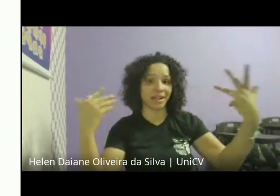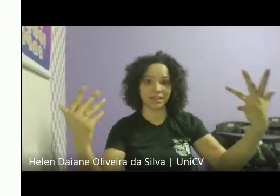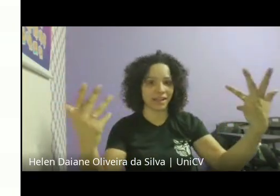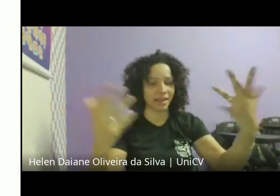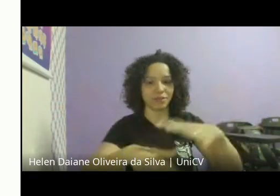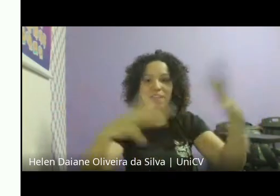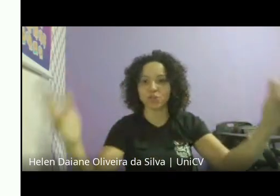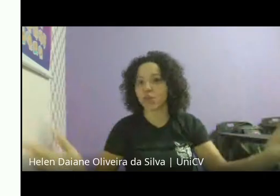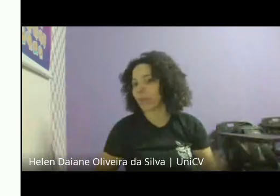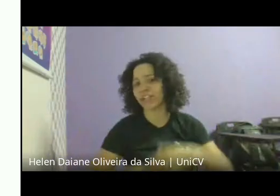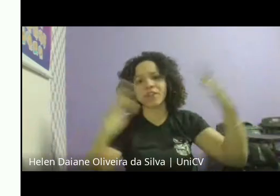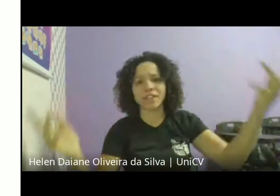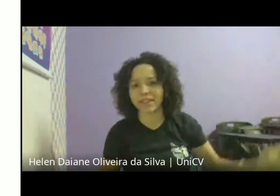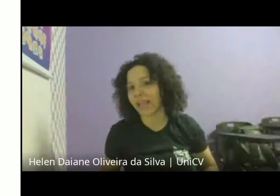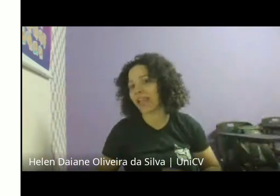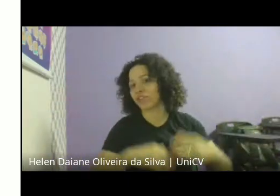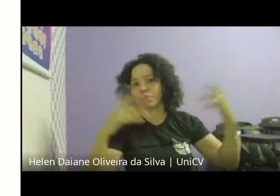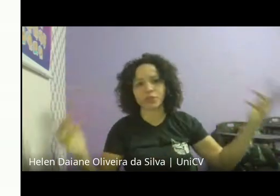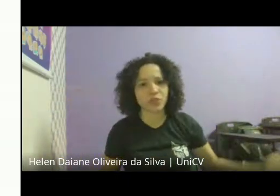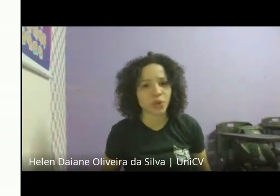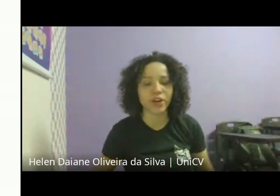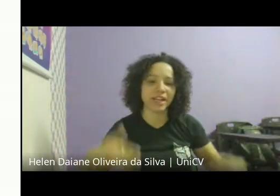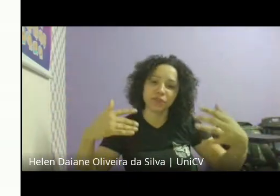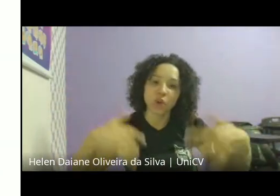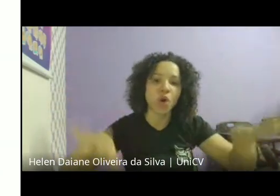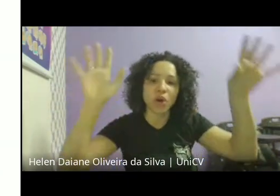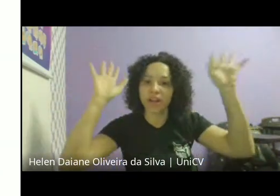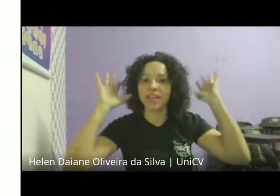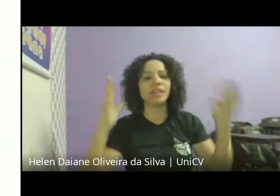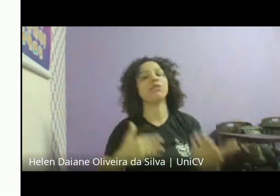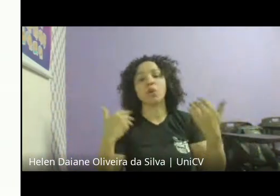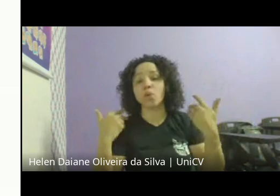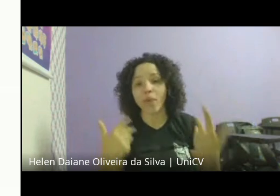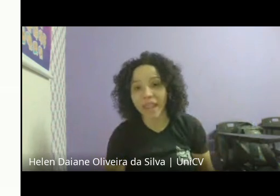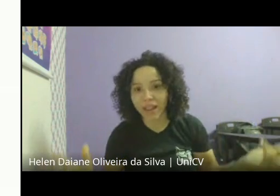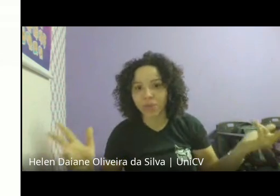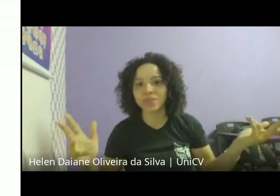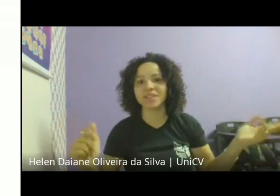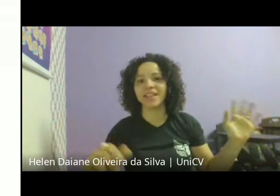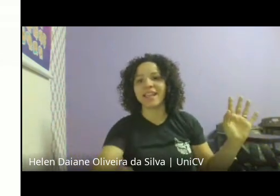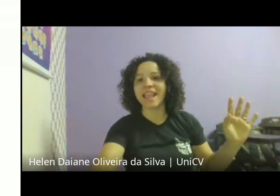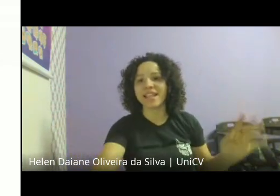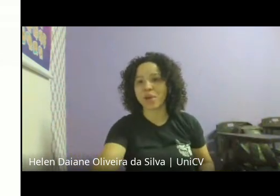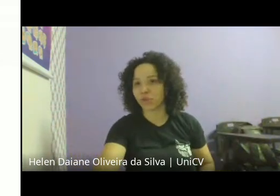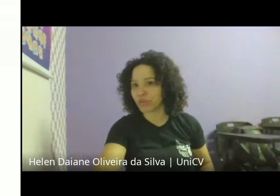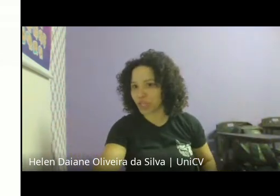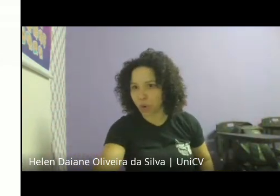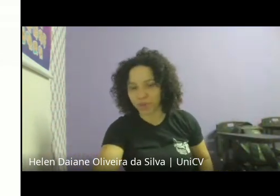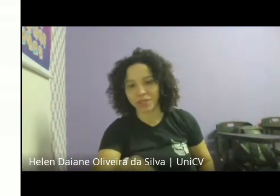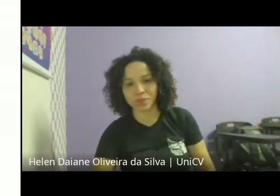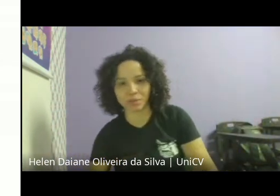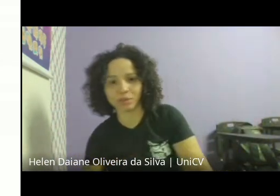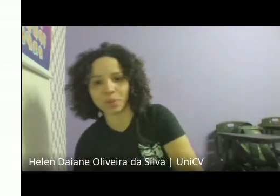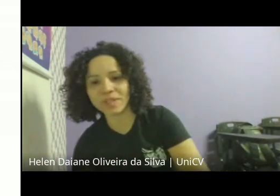colocou aquele vídeo porque ela tinha que fazer uma tarefa de um professor e ele ficou com erros. E daí o aluno me